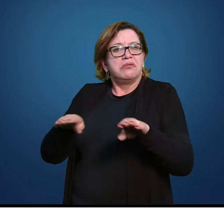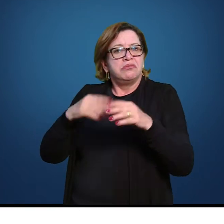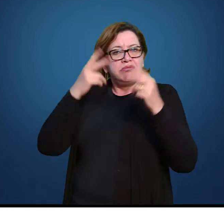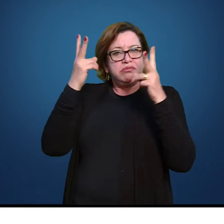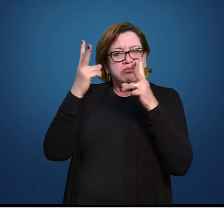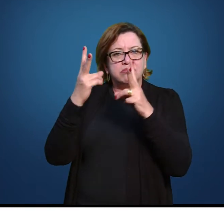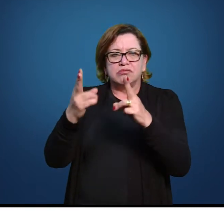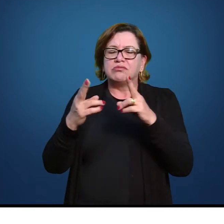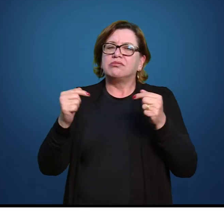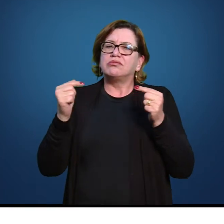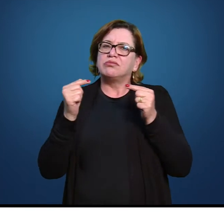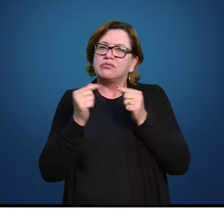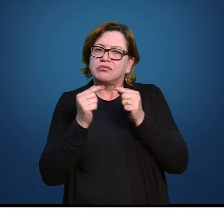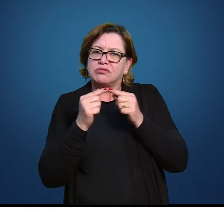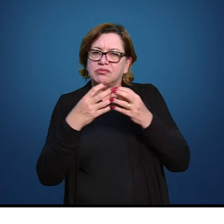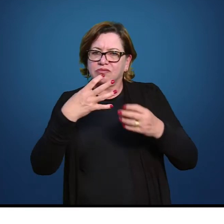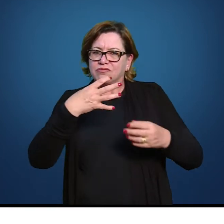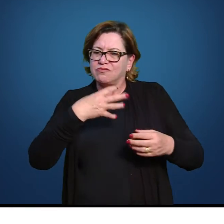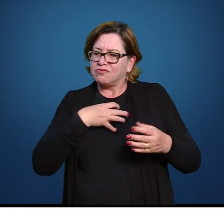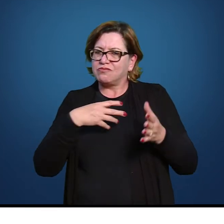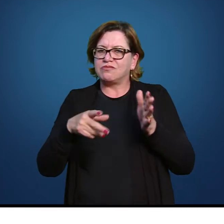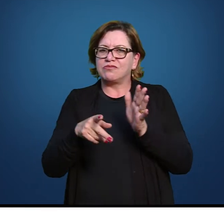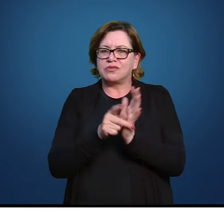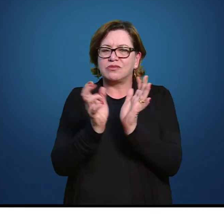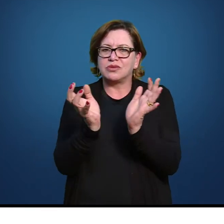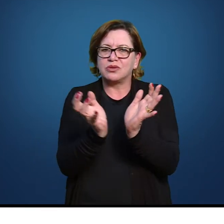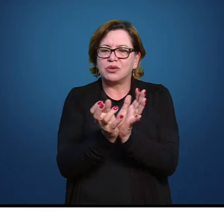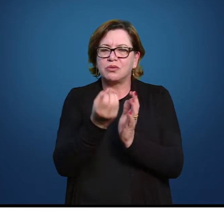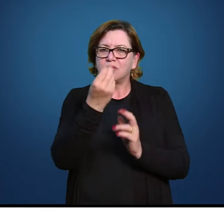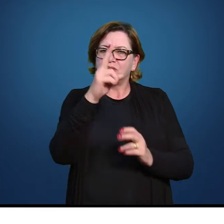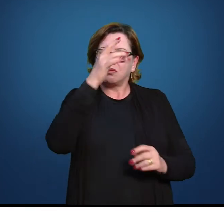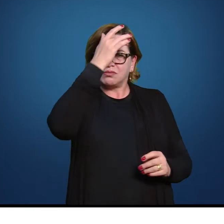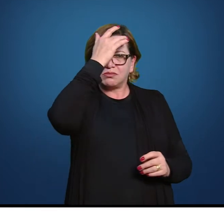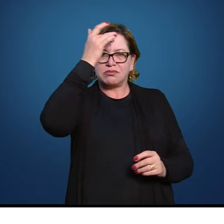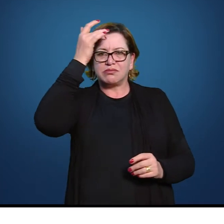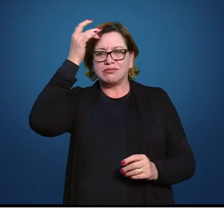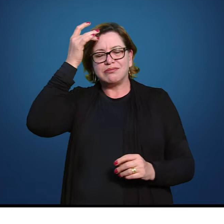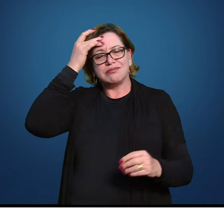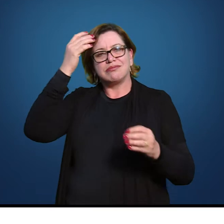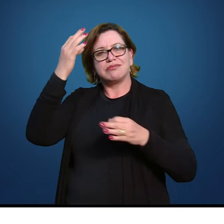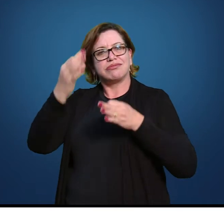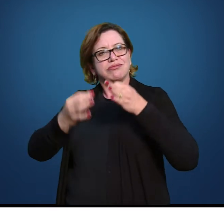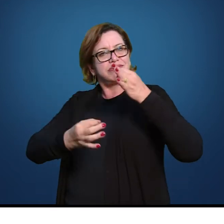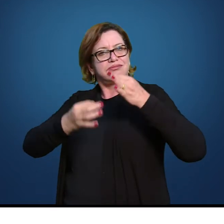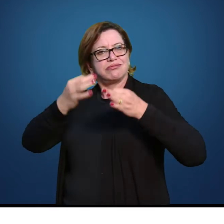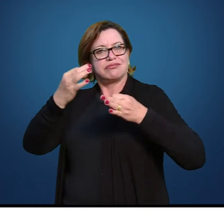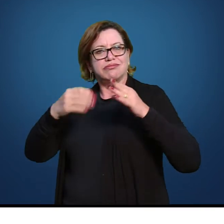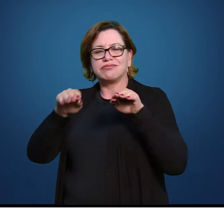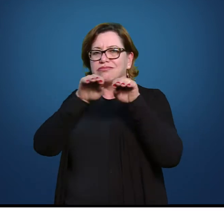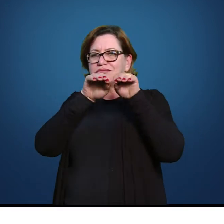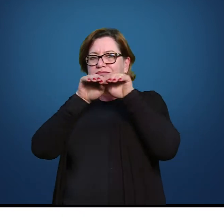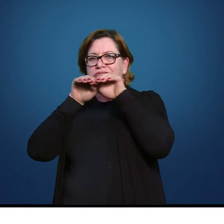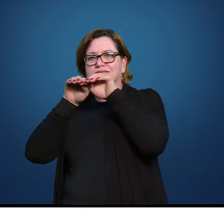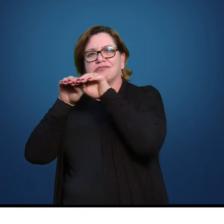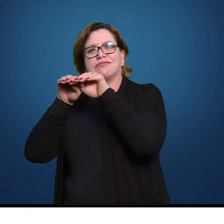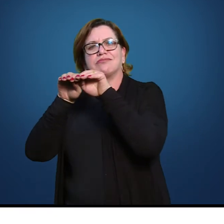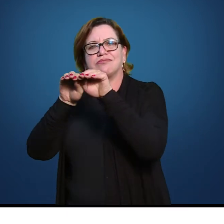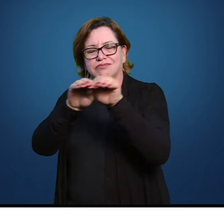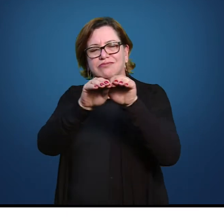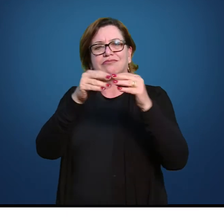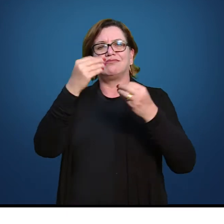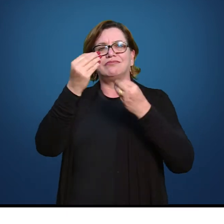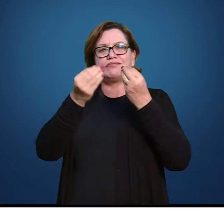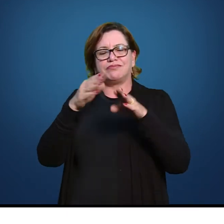em referência às ações de grupos ou pessoas determinadas à justiça, equidade e à